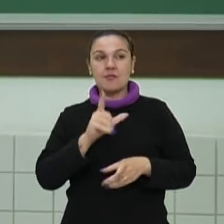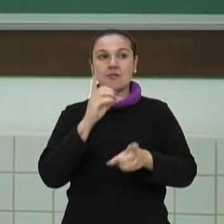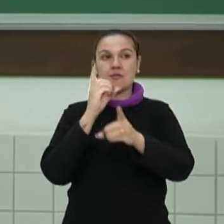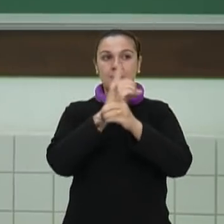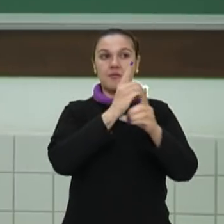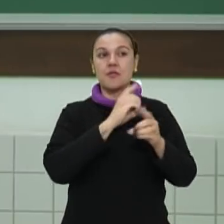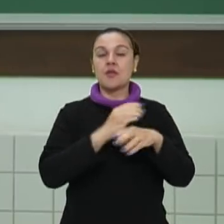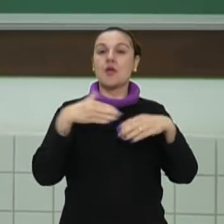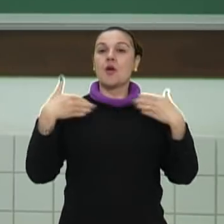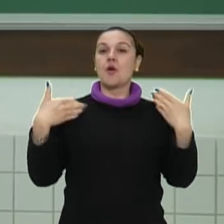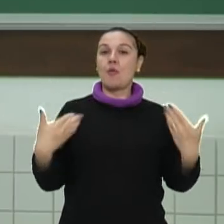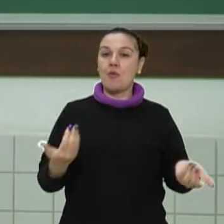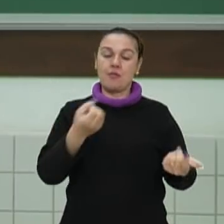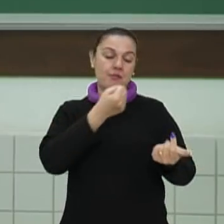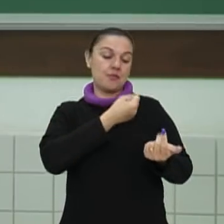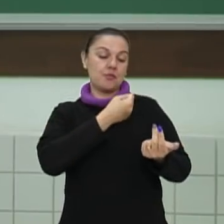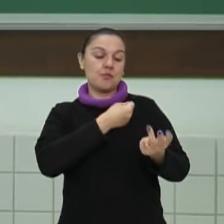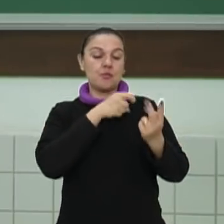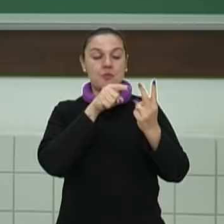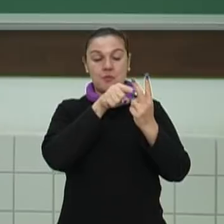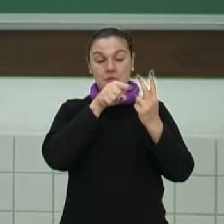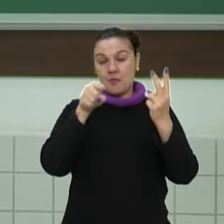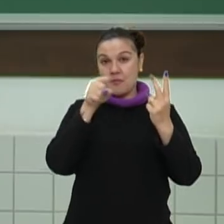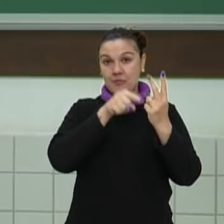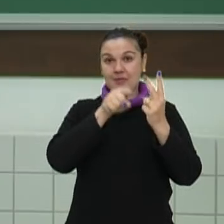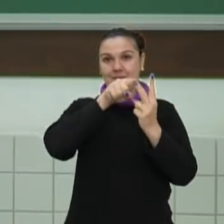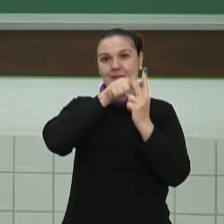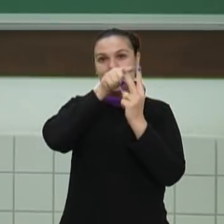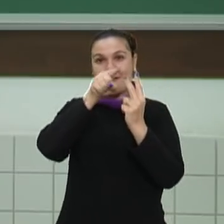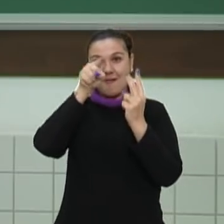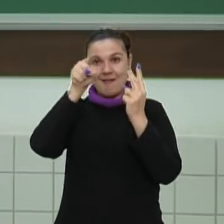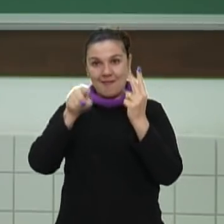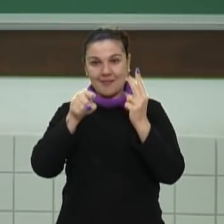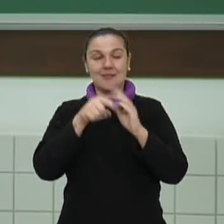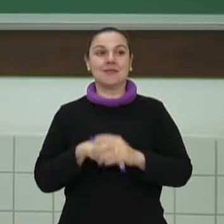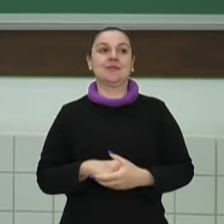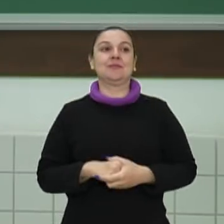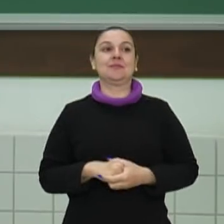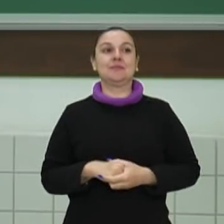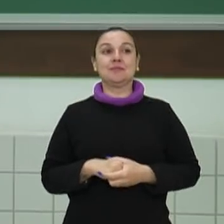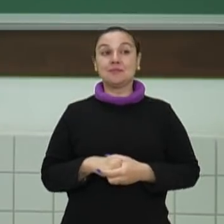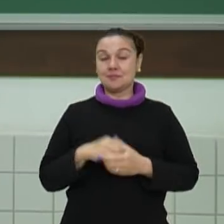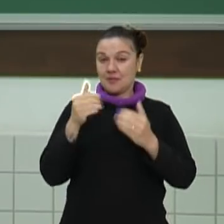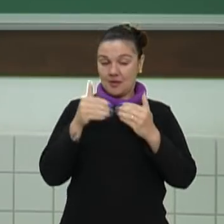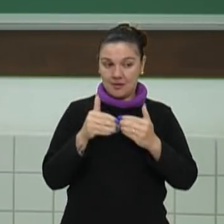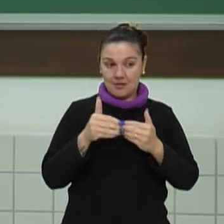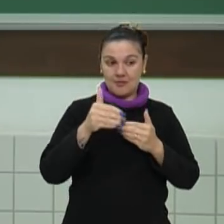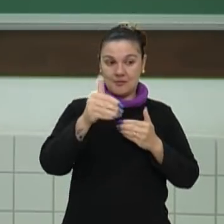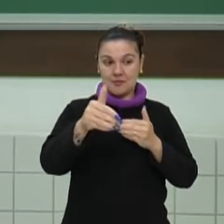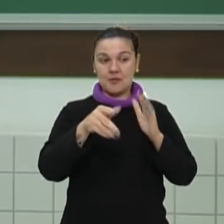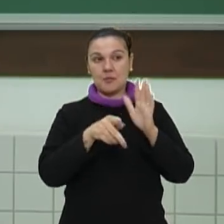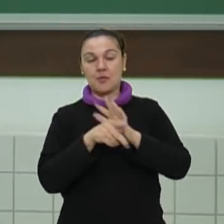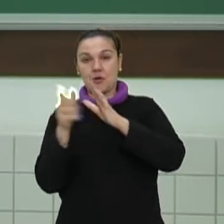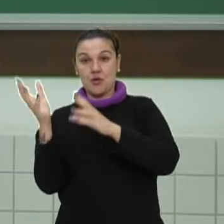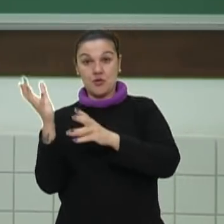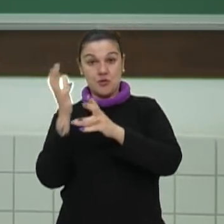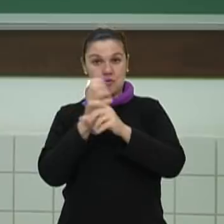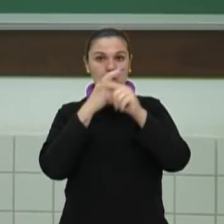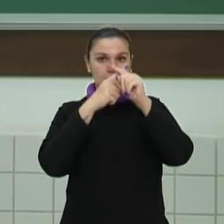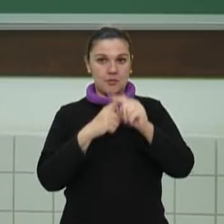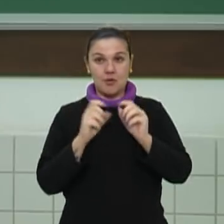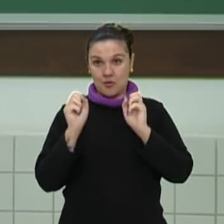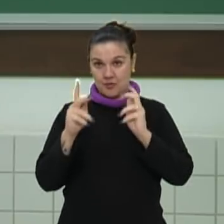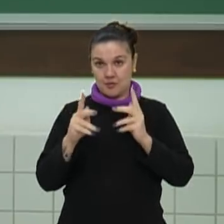tentar determinar descobrir os valores desses números, ok? A partir do valor da soma e do produto